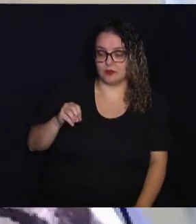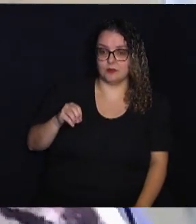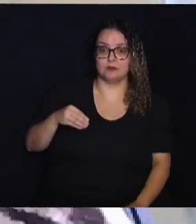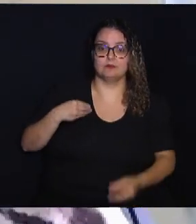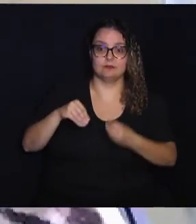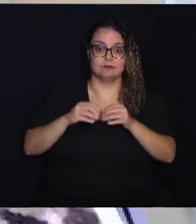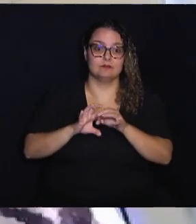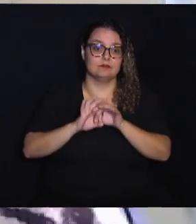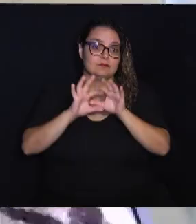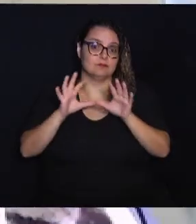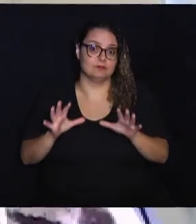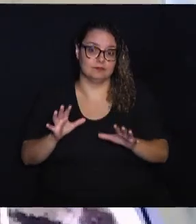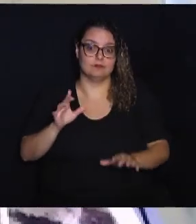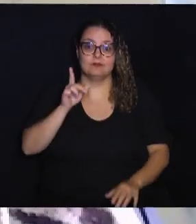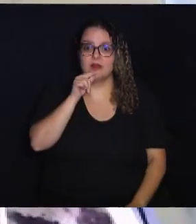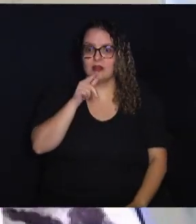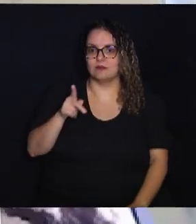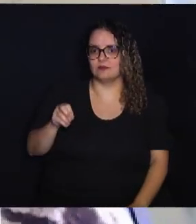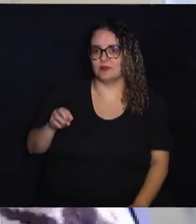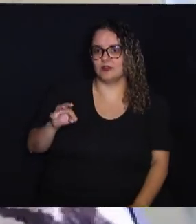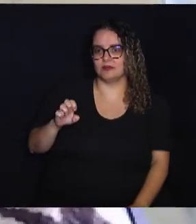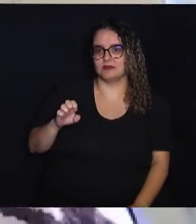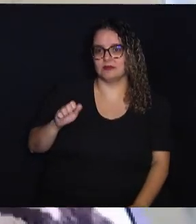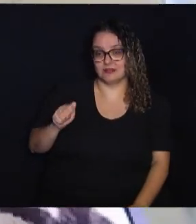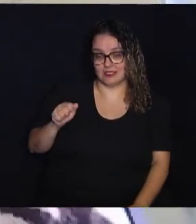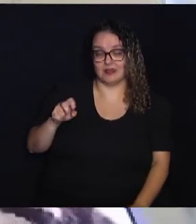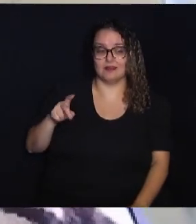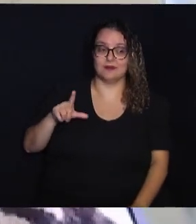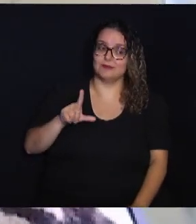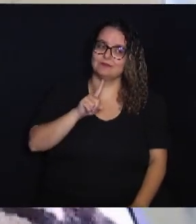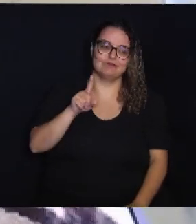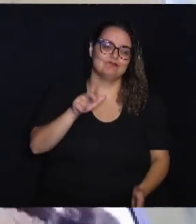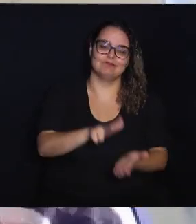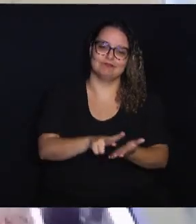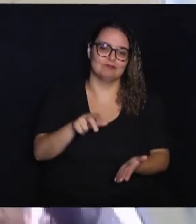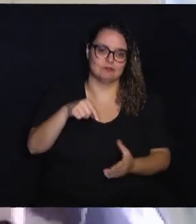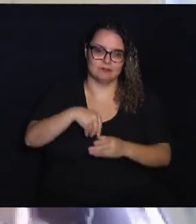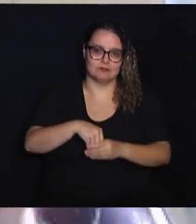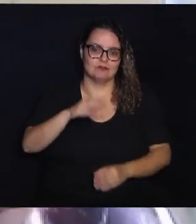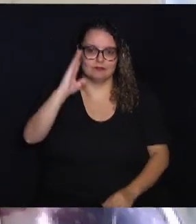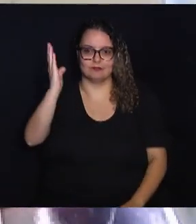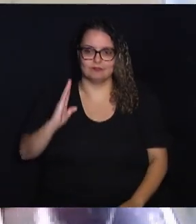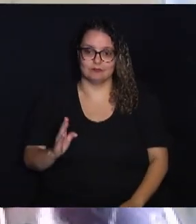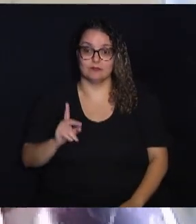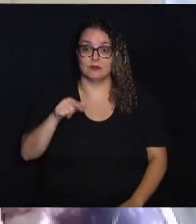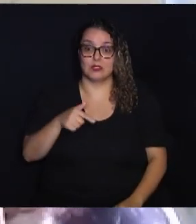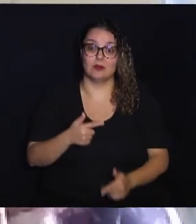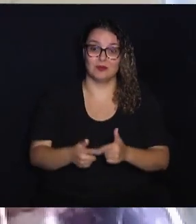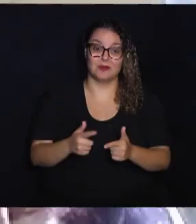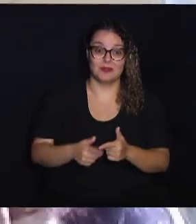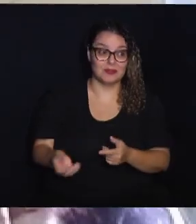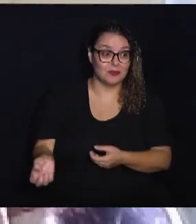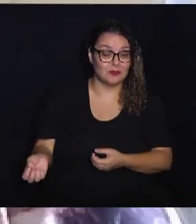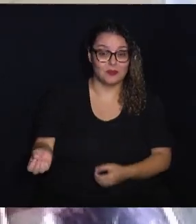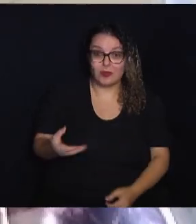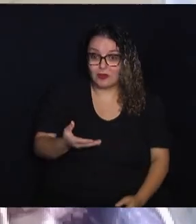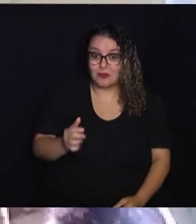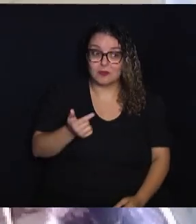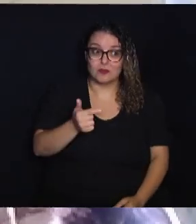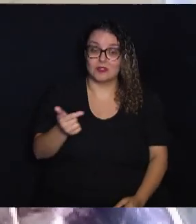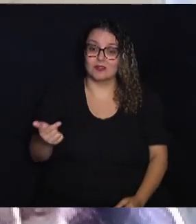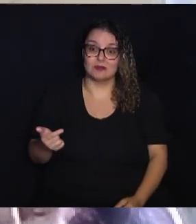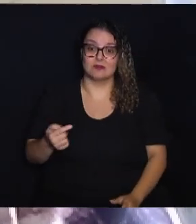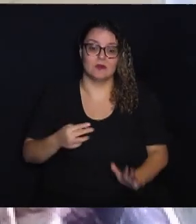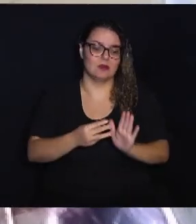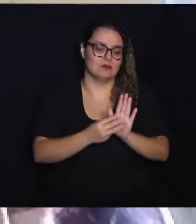microplásticos que é permitida na água potável, ela não é regulamentada no Brasil. Por quê? Porque é um problema tão recente que não